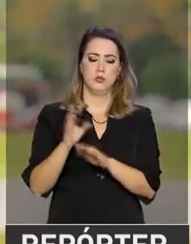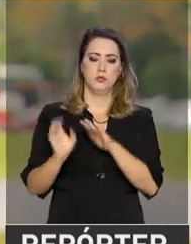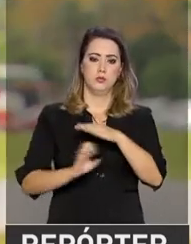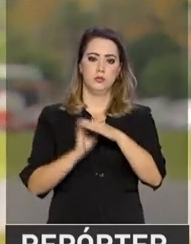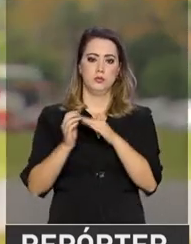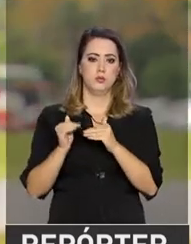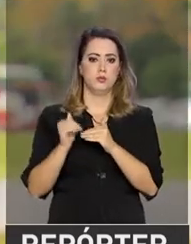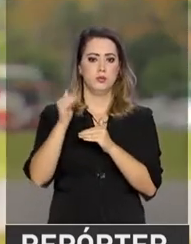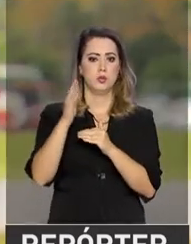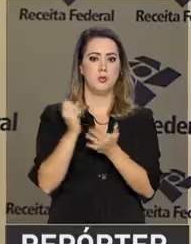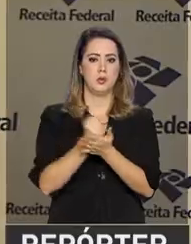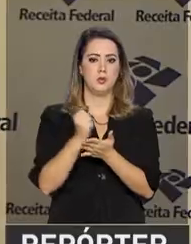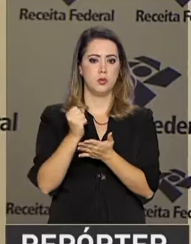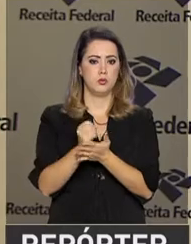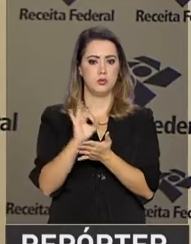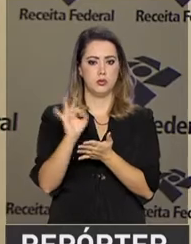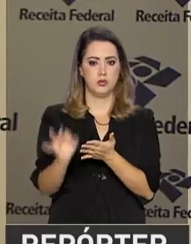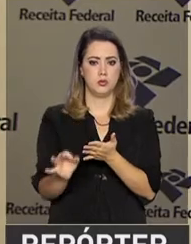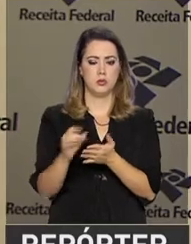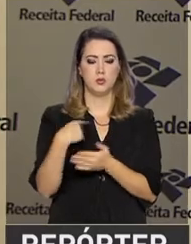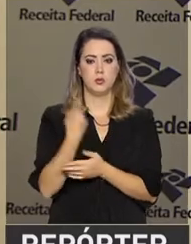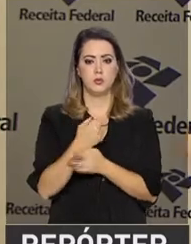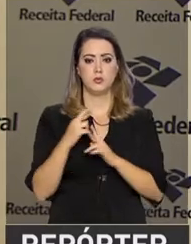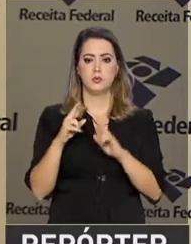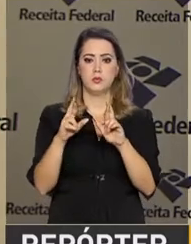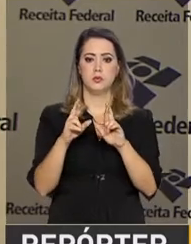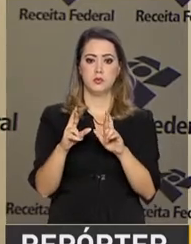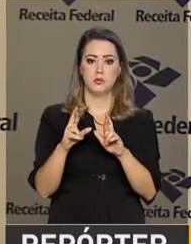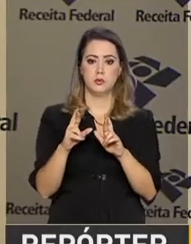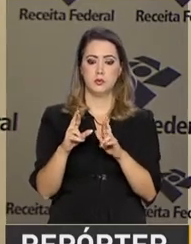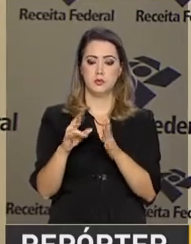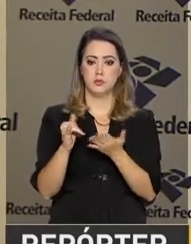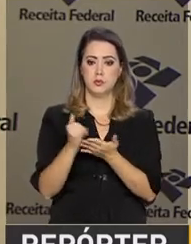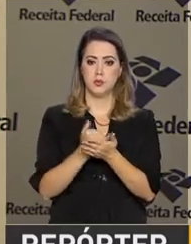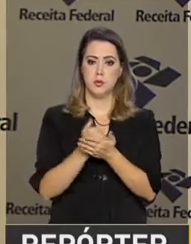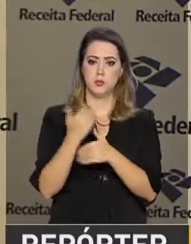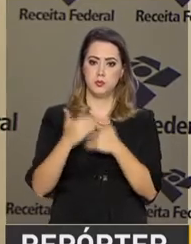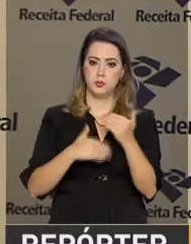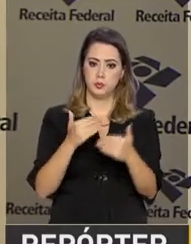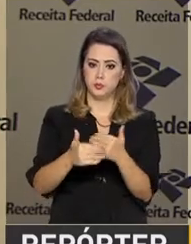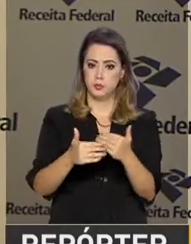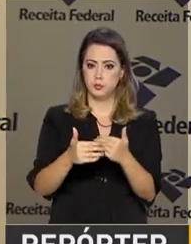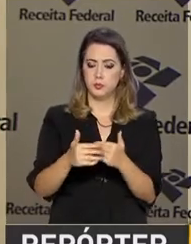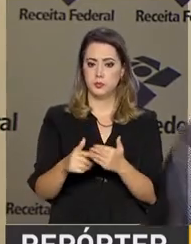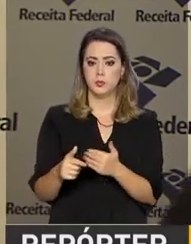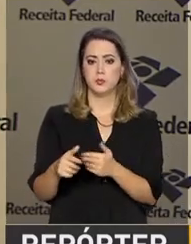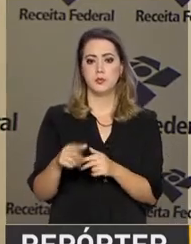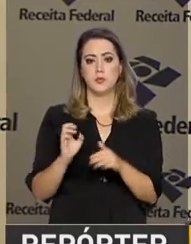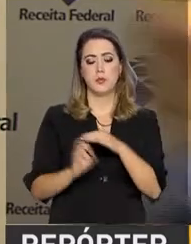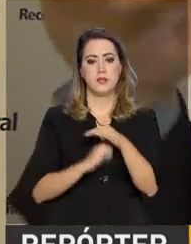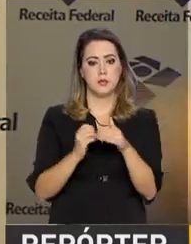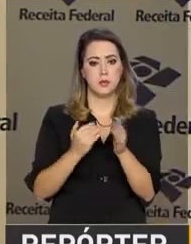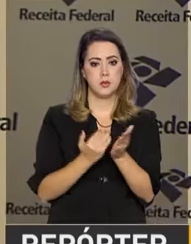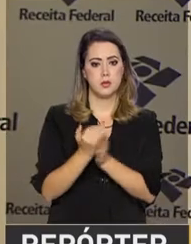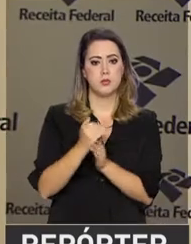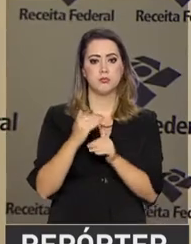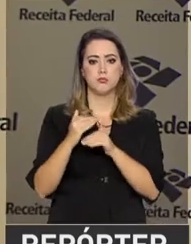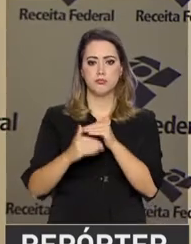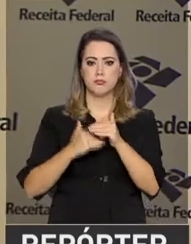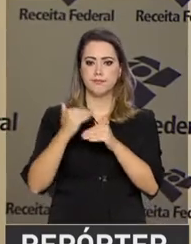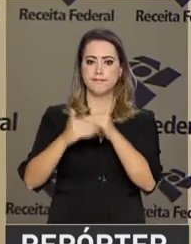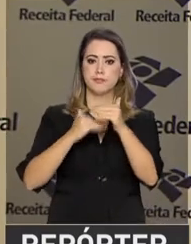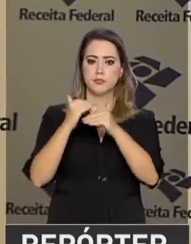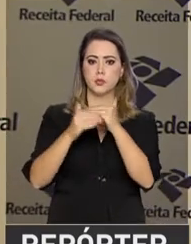aumentar a formalização nós esperamos que com a tributação progressiva as empresas não param de crescer né não